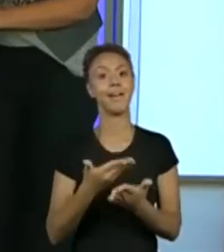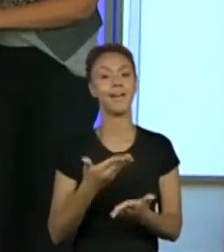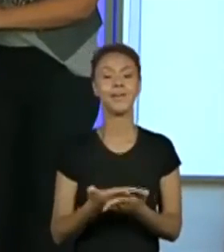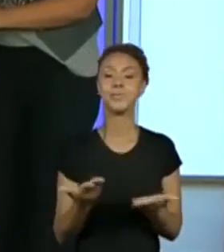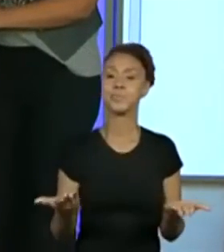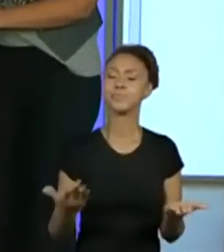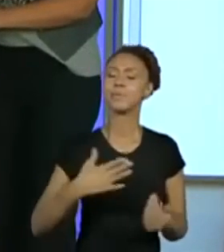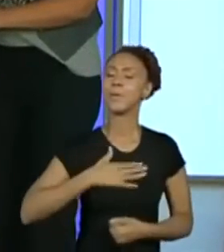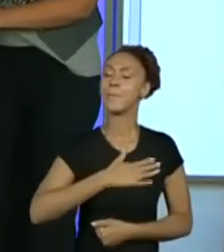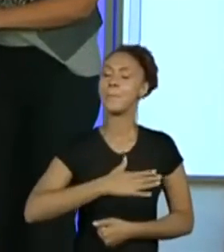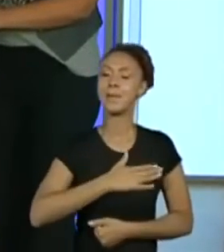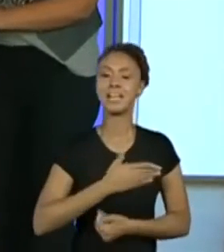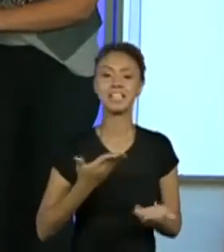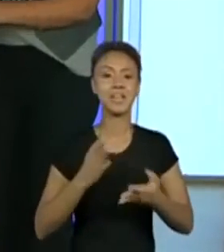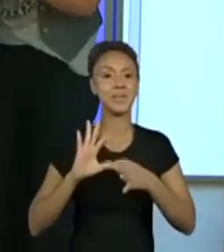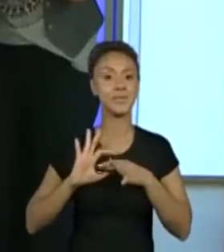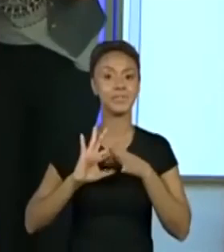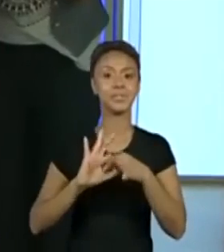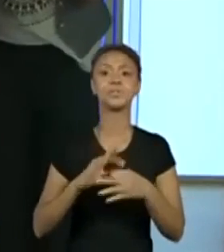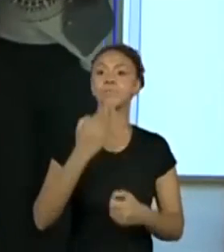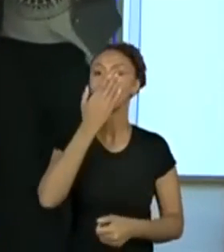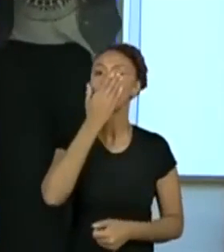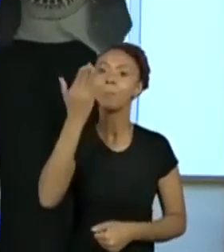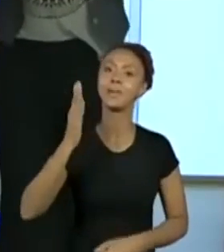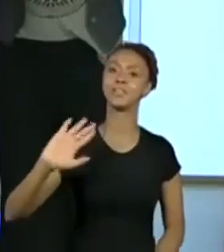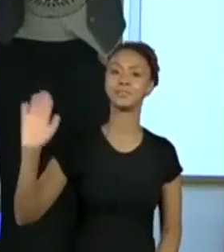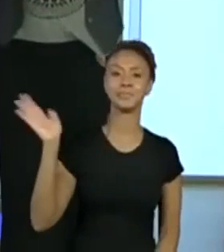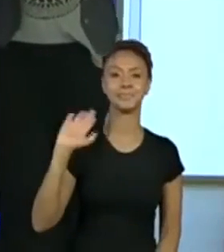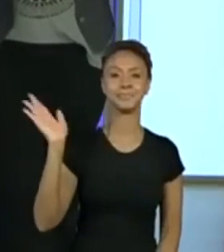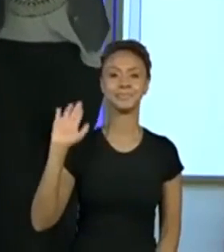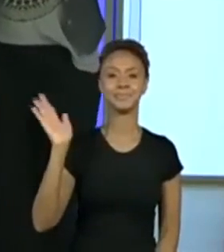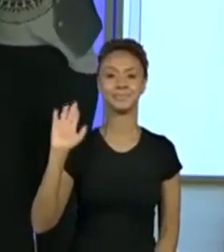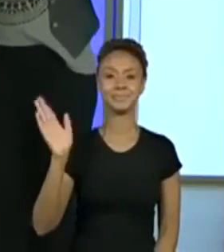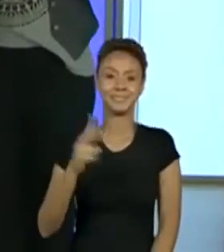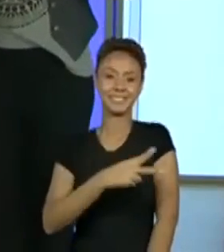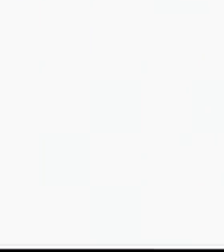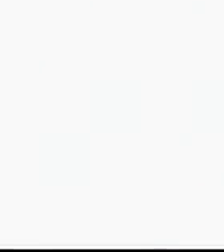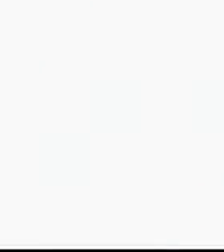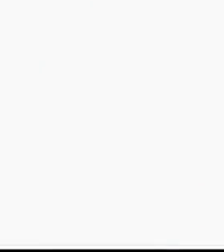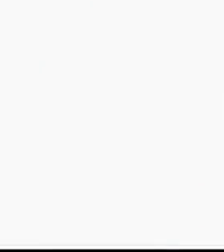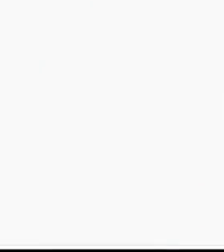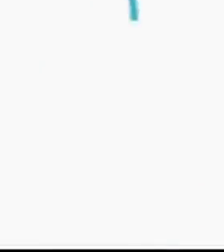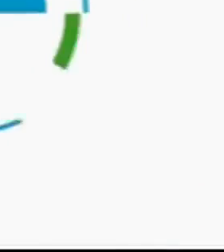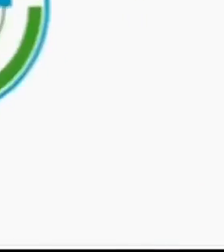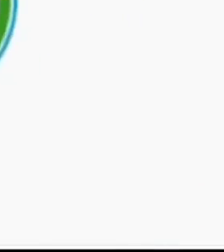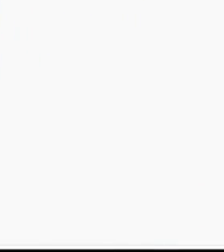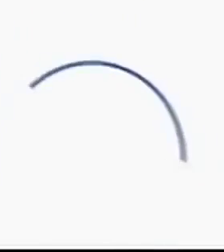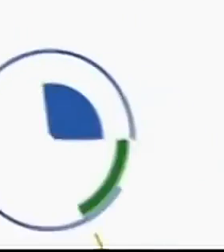um prazer enorme estar com vocês. Super beijo, até mais. Beijão, segundo ano. Tchau, tchau.